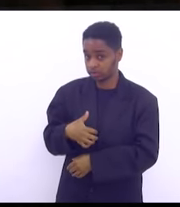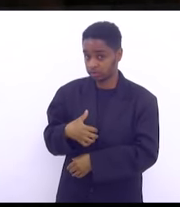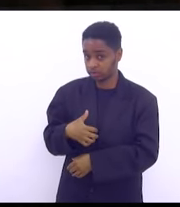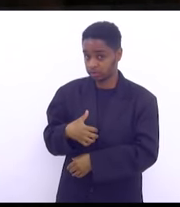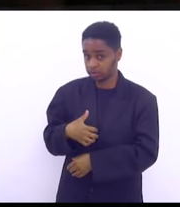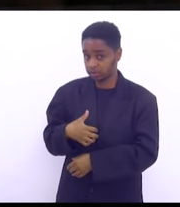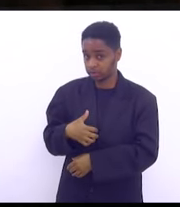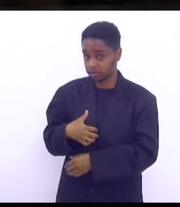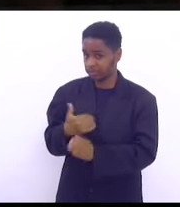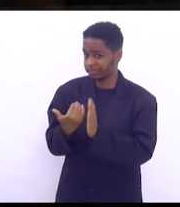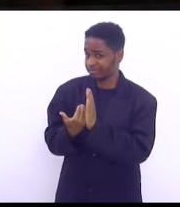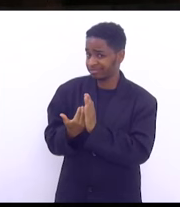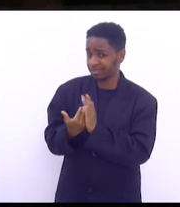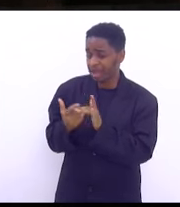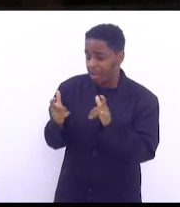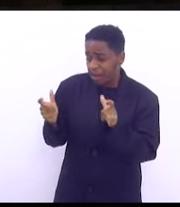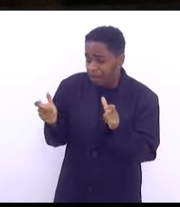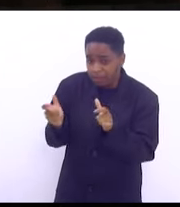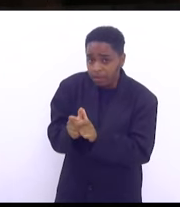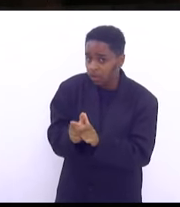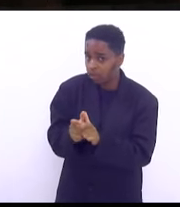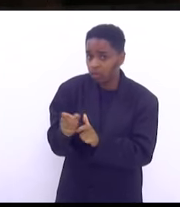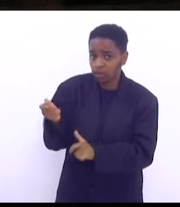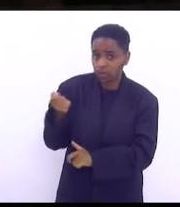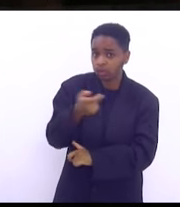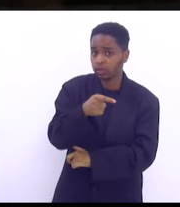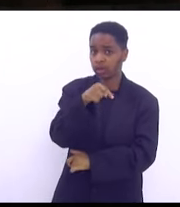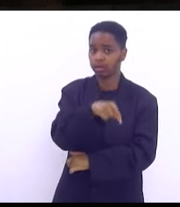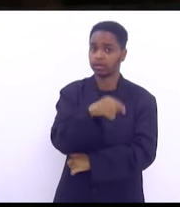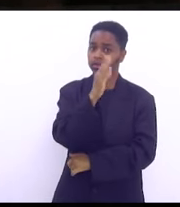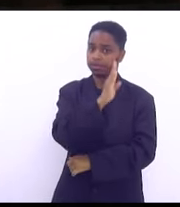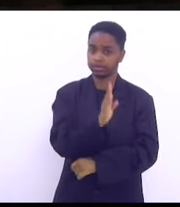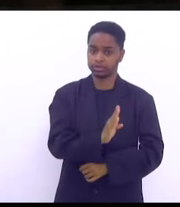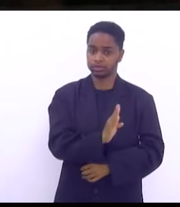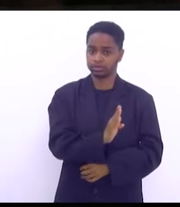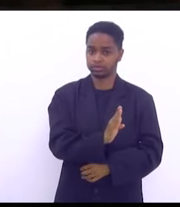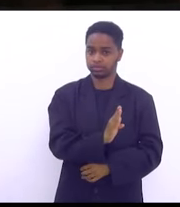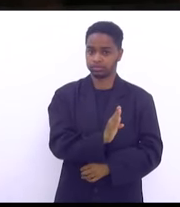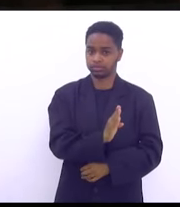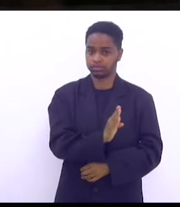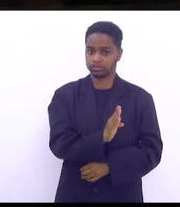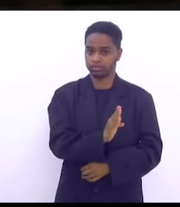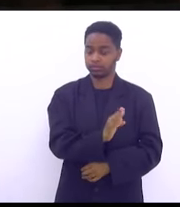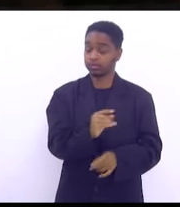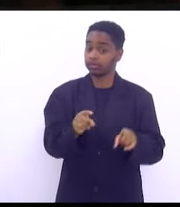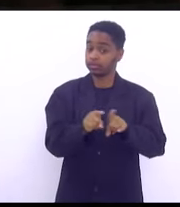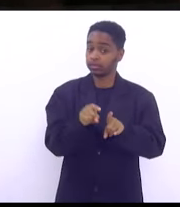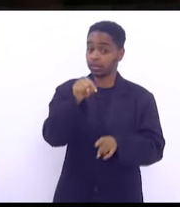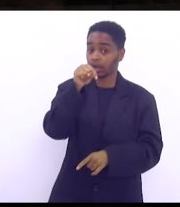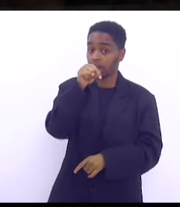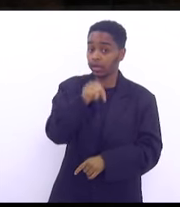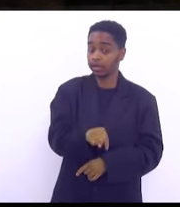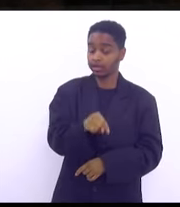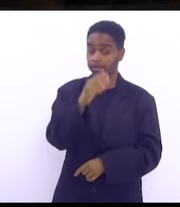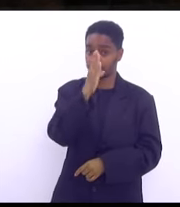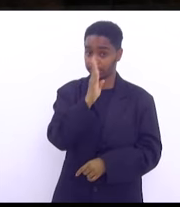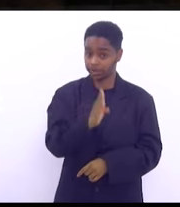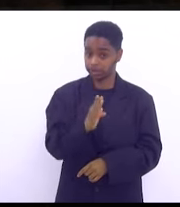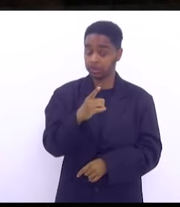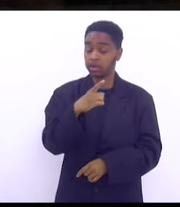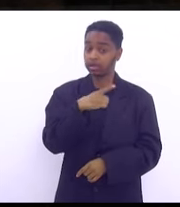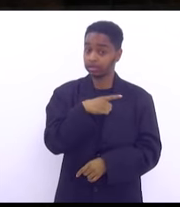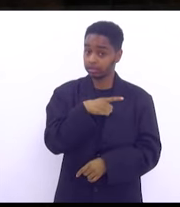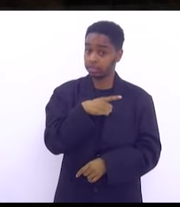muito, inferior ao volume de votos no Brasil. E o Brasil tem